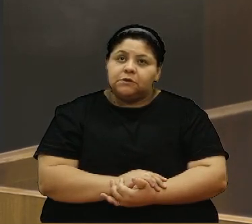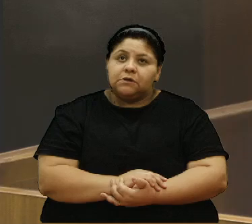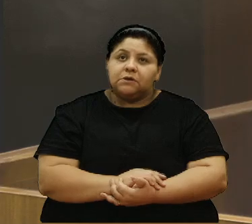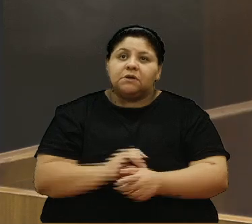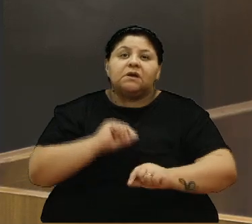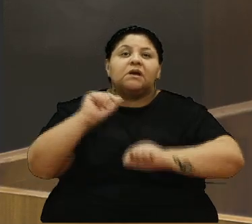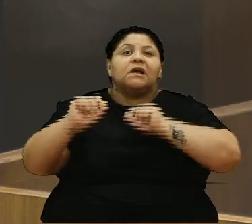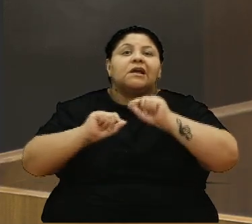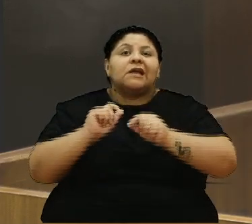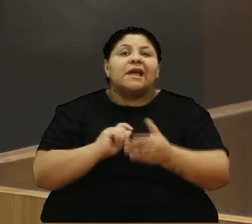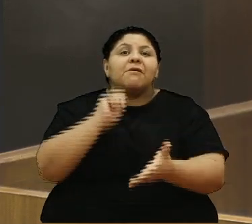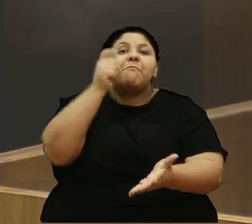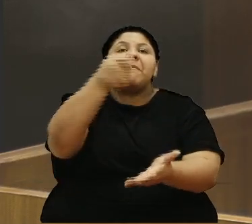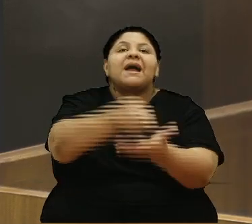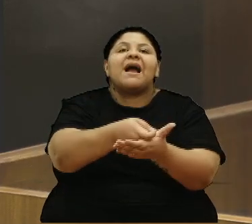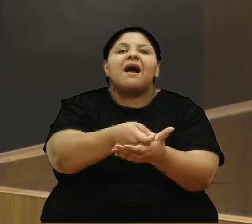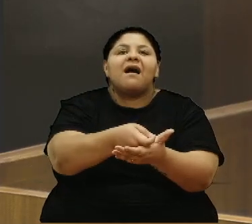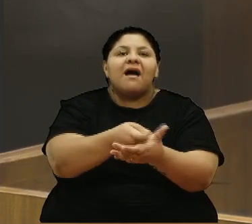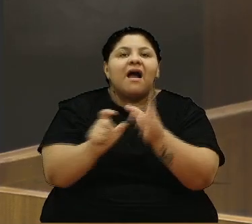quem irá pagar a conta?